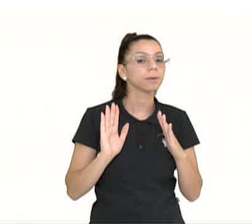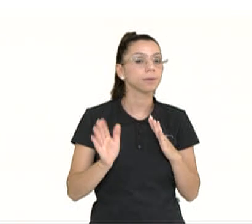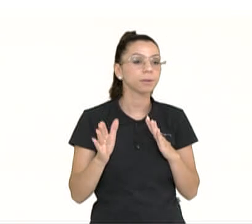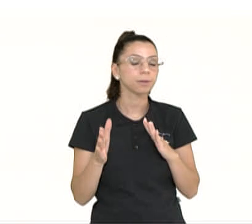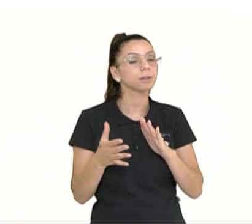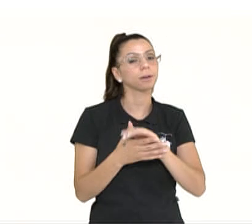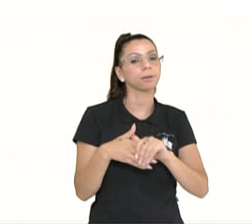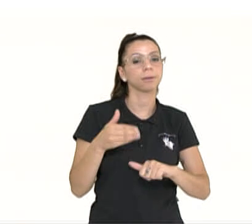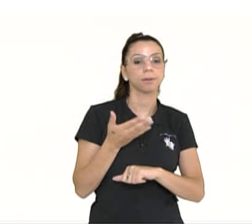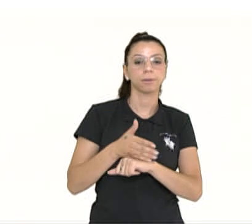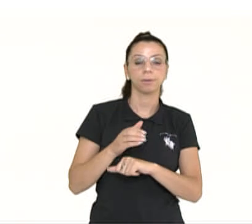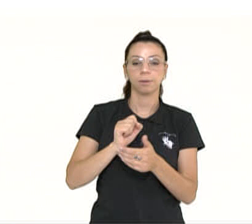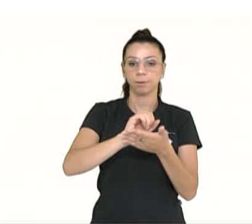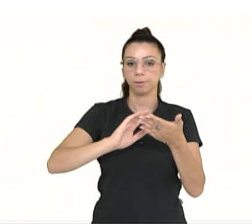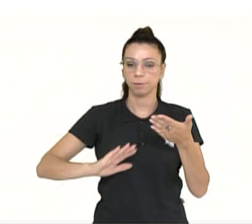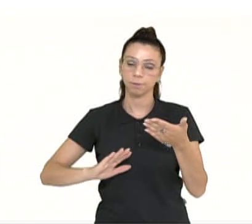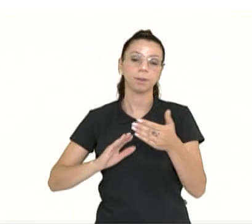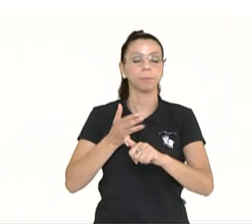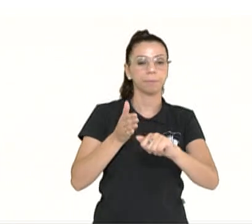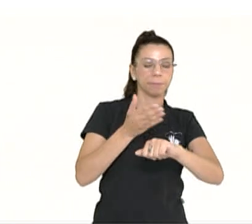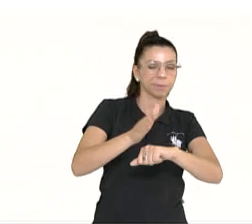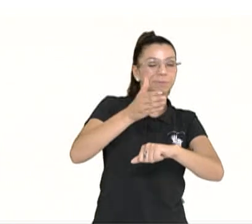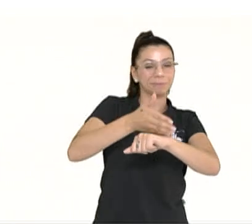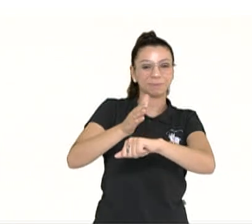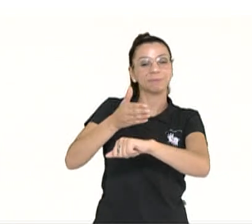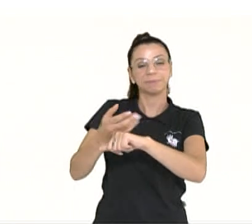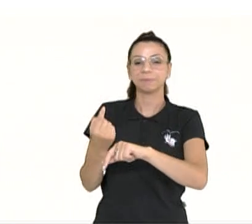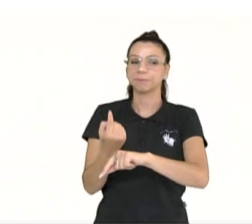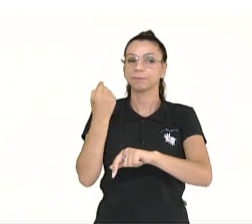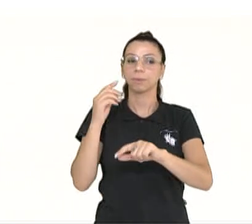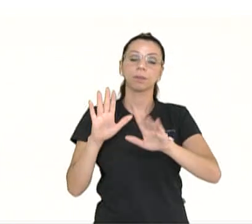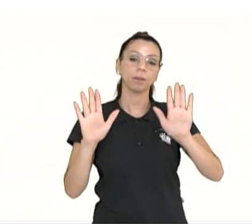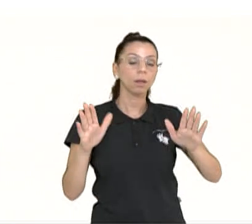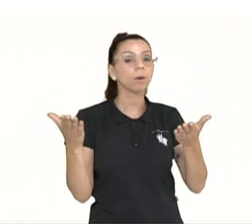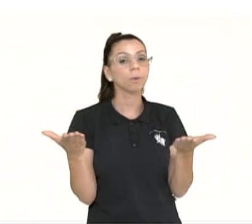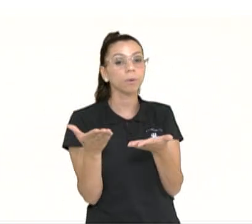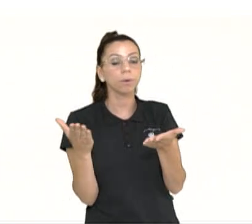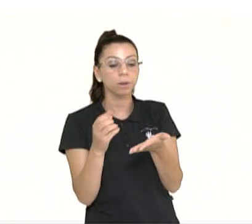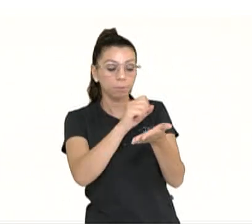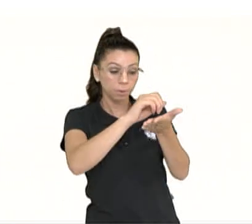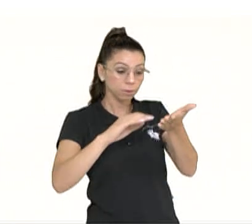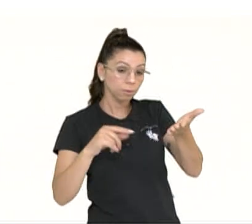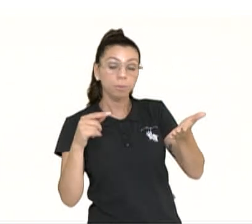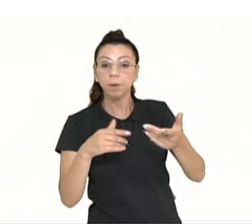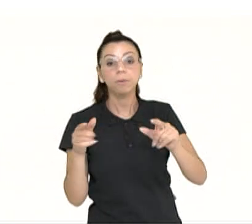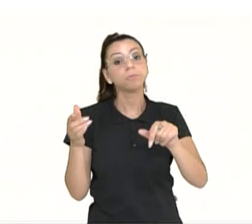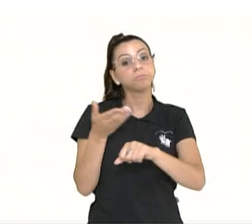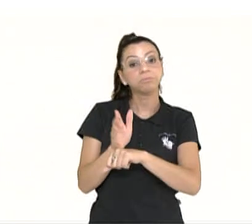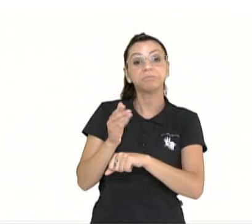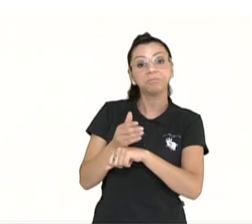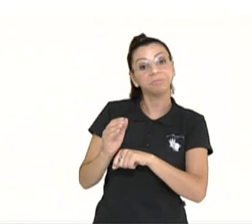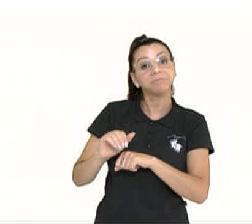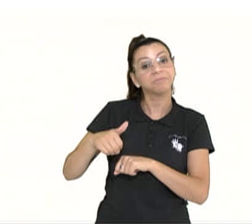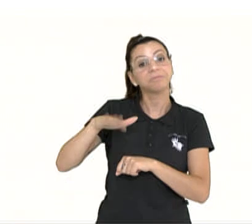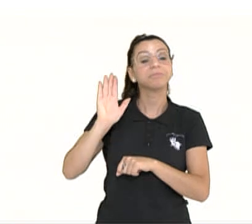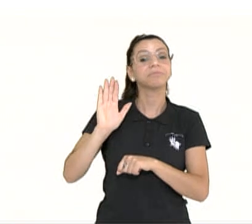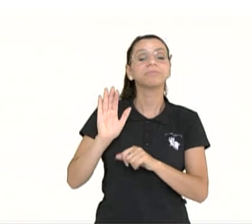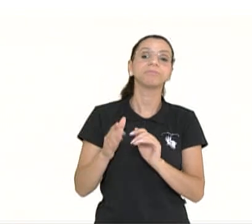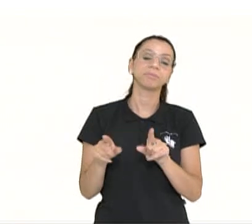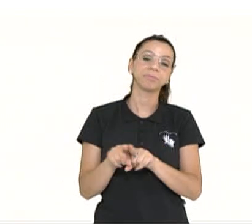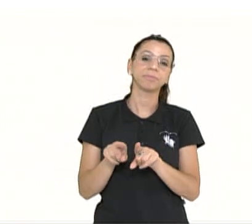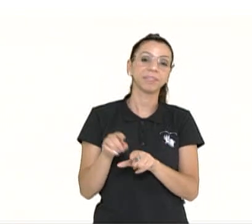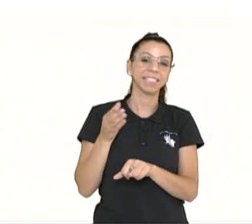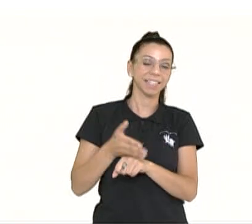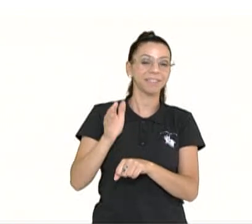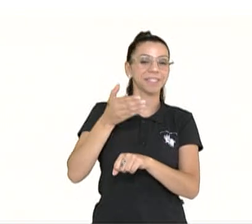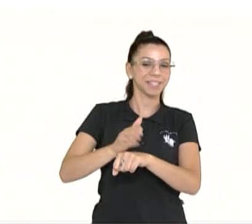realizamos exercícios na última aula, já praticamos bastante, eu trouxe aqui para vocês um exercício para que vocês possam praticar e colocar aí a mão na